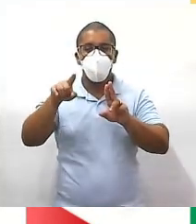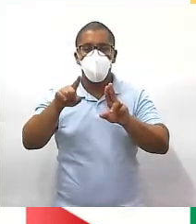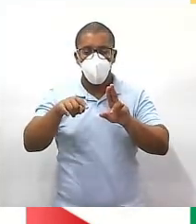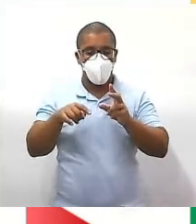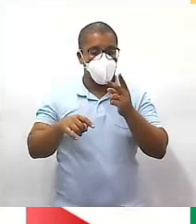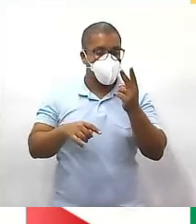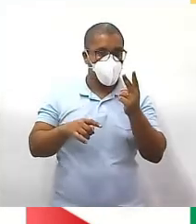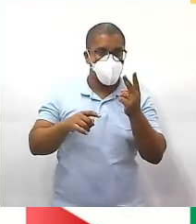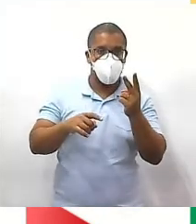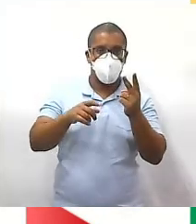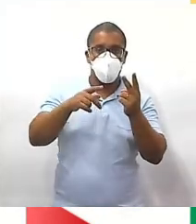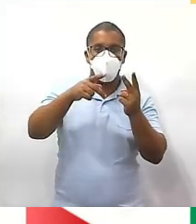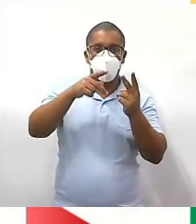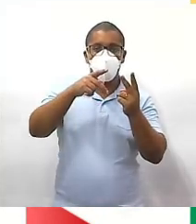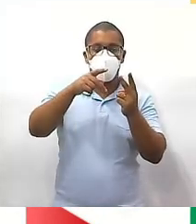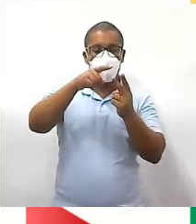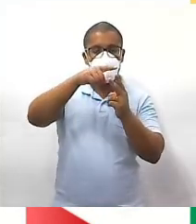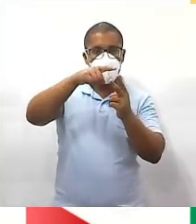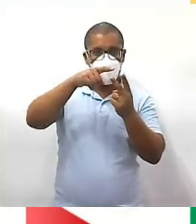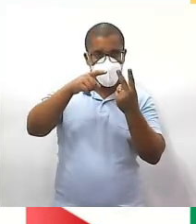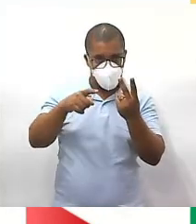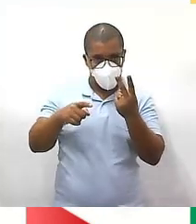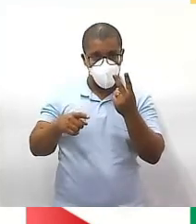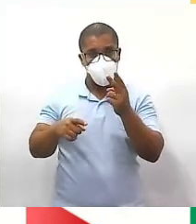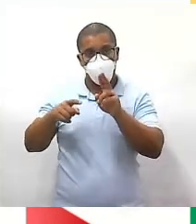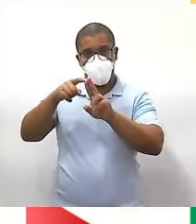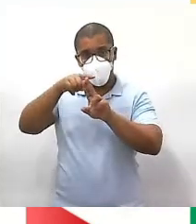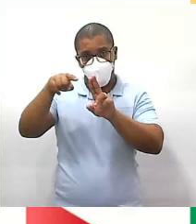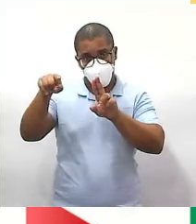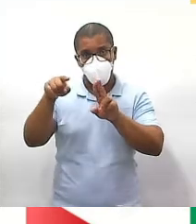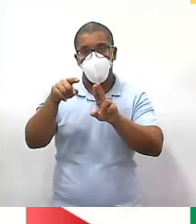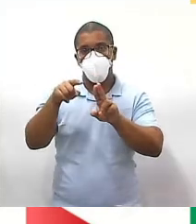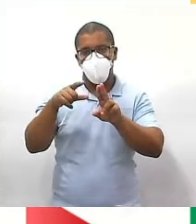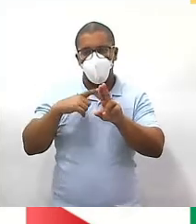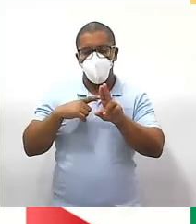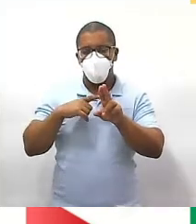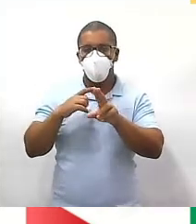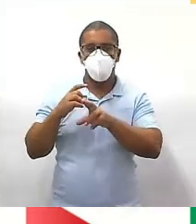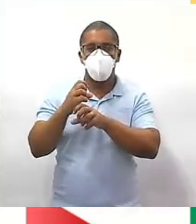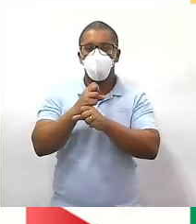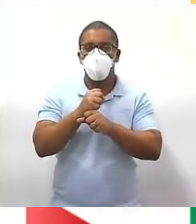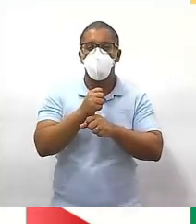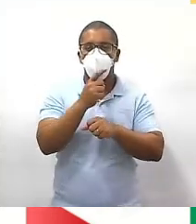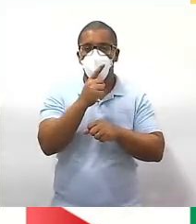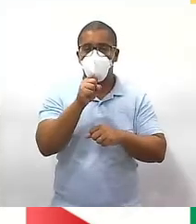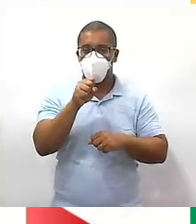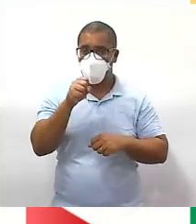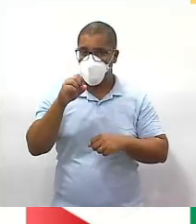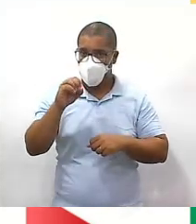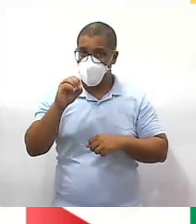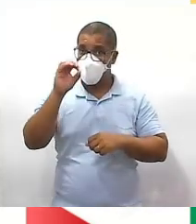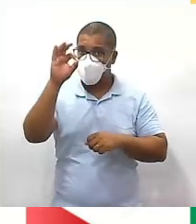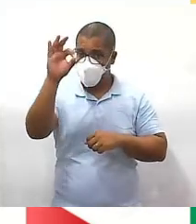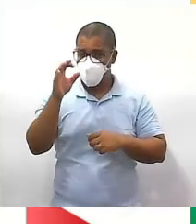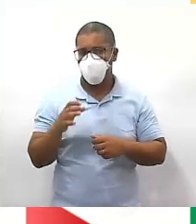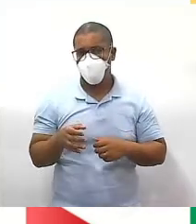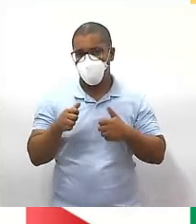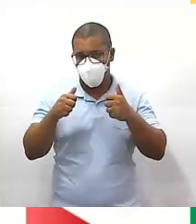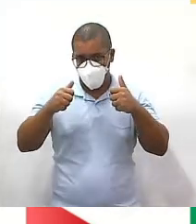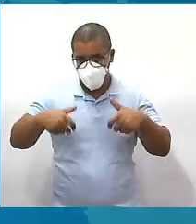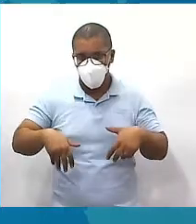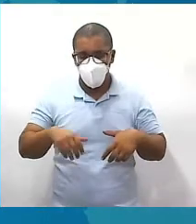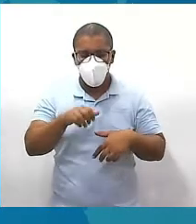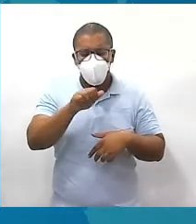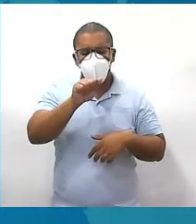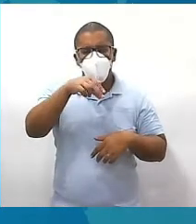vai valer 180 graus. Fica ligado, tá? Isso é importante para vocês fazerem a correlação, porque a gente está falando de ângulos. Ângulos